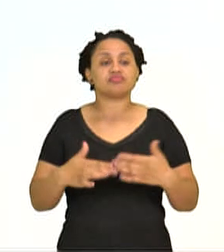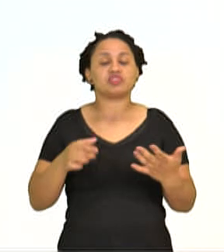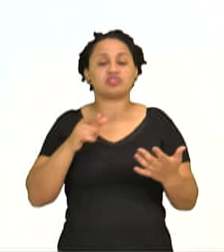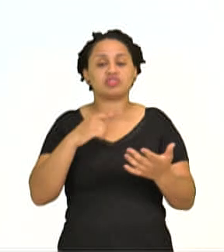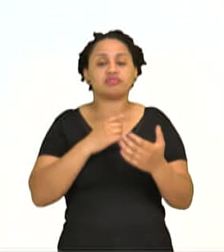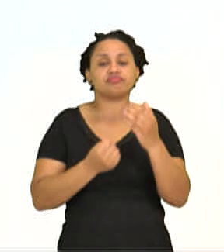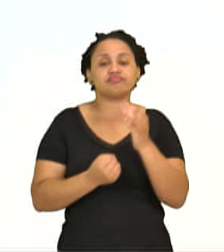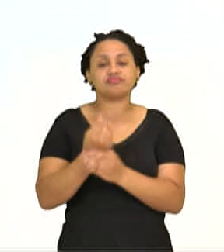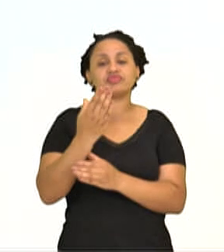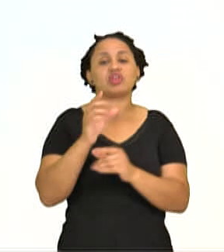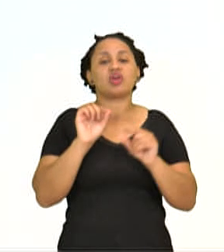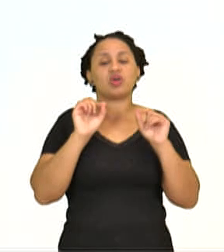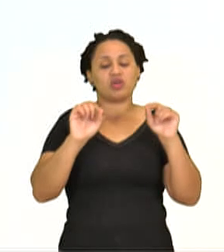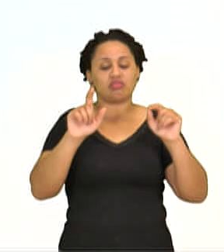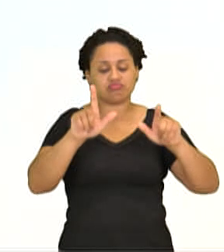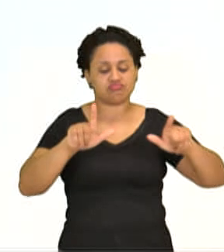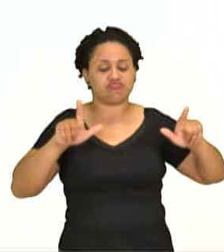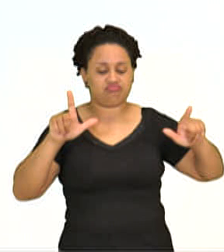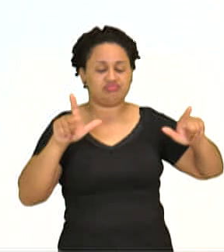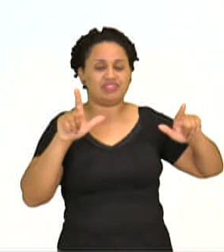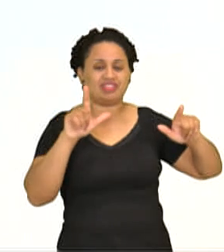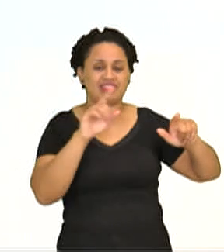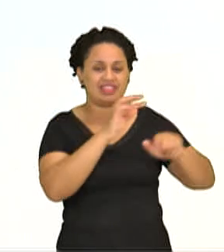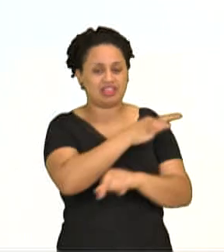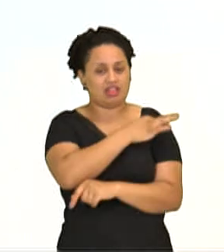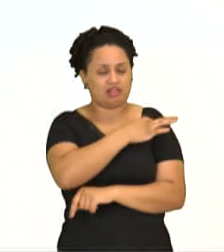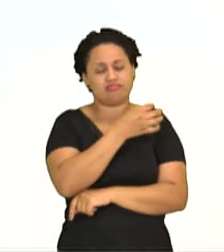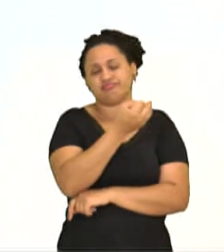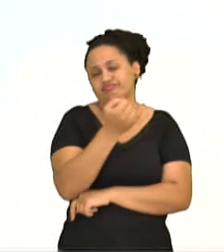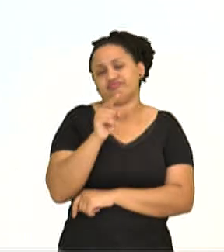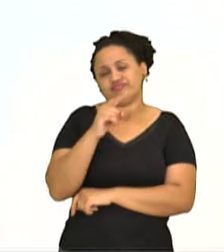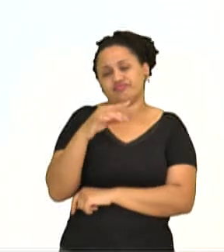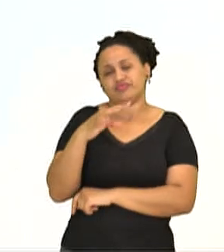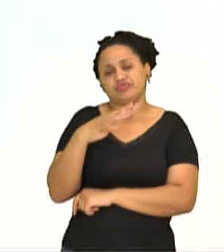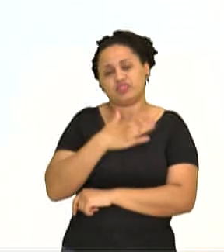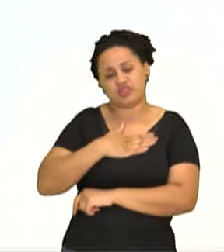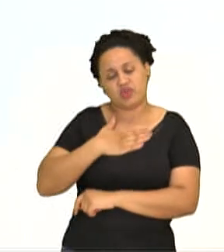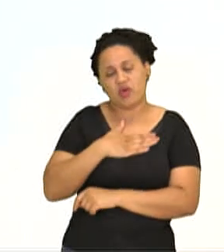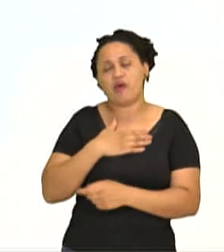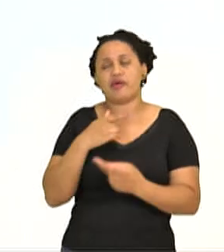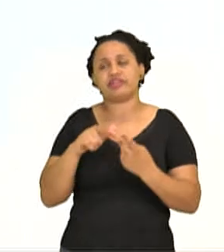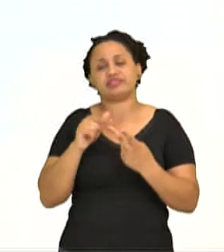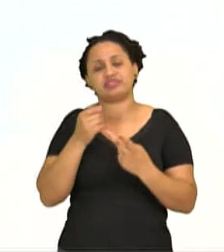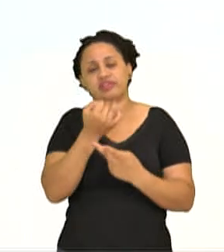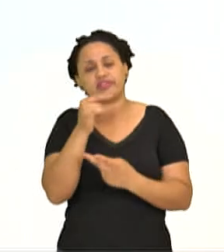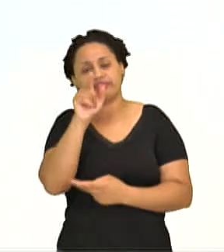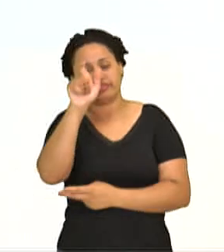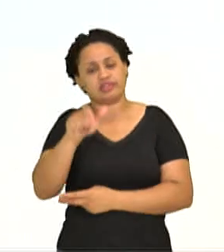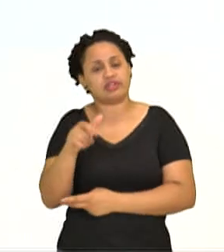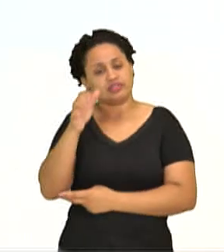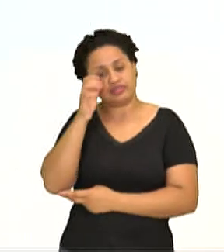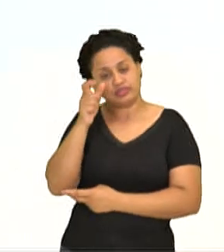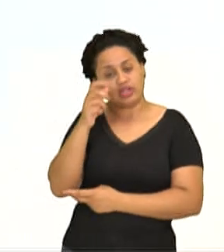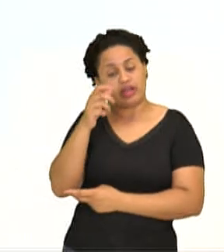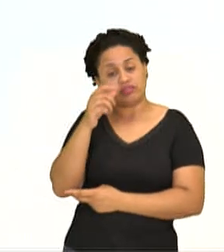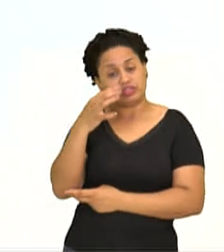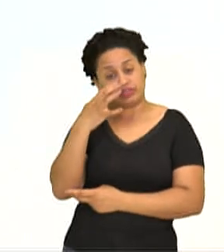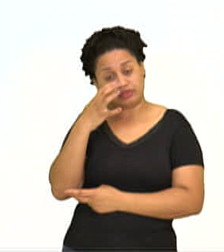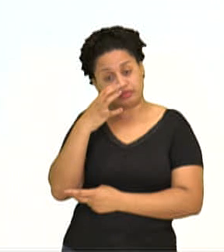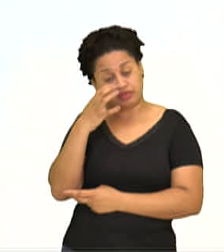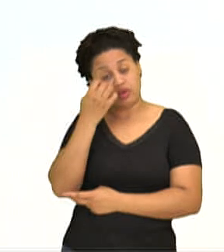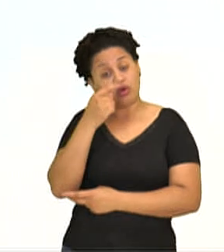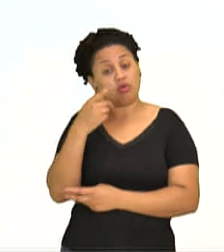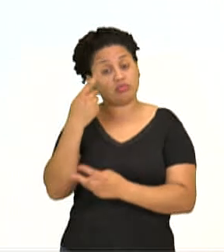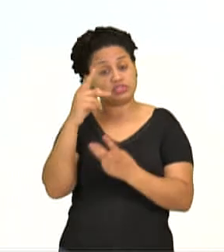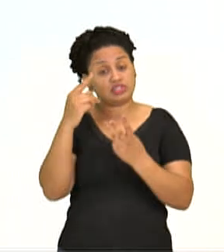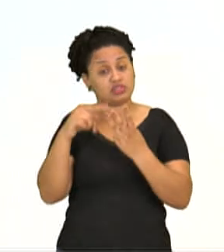vai produzir uma ficha técnica de alguém que você goste, que você admire, ou pode ser até mesmo a sua